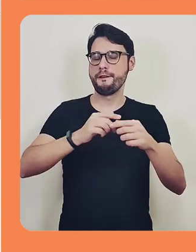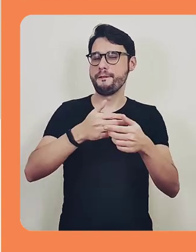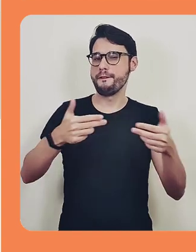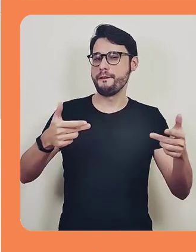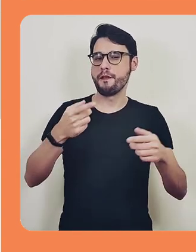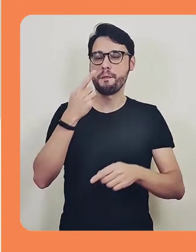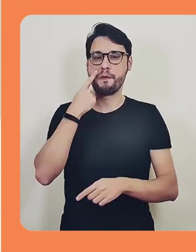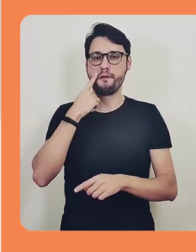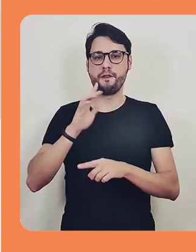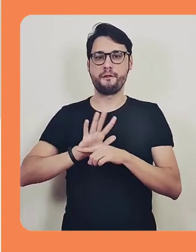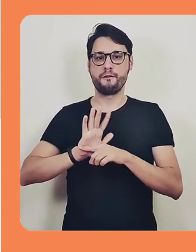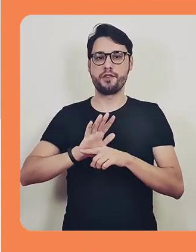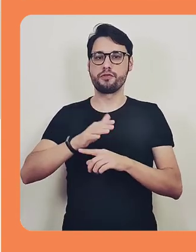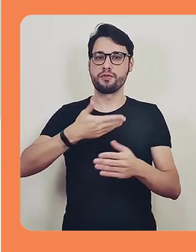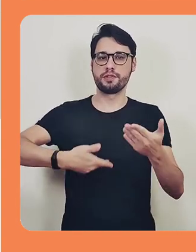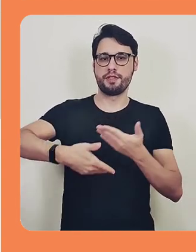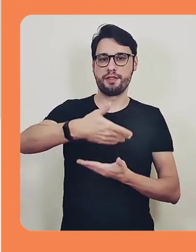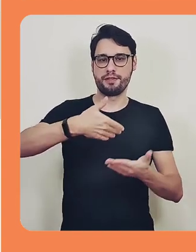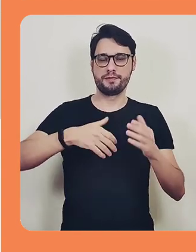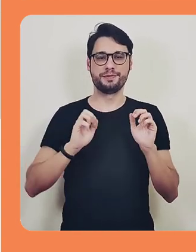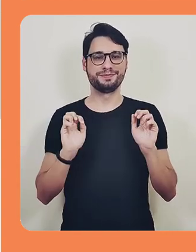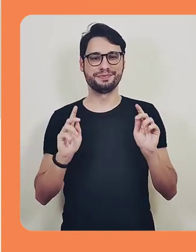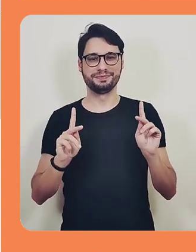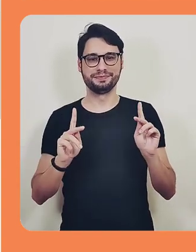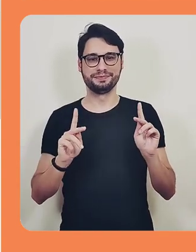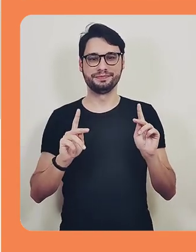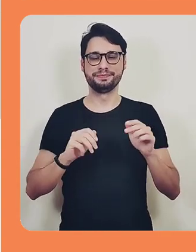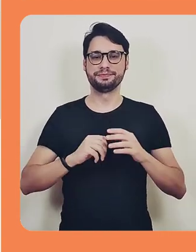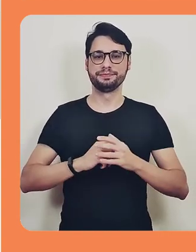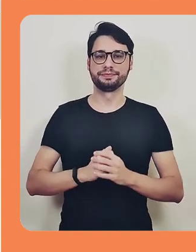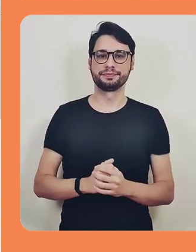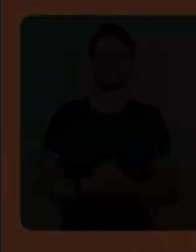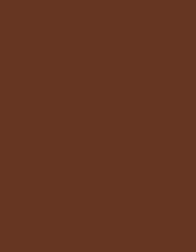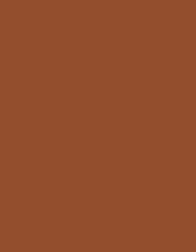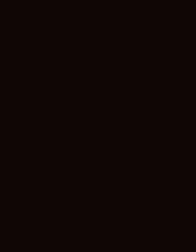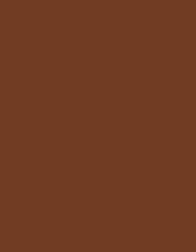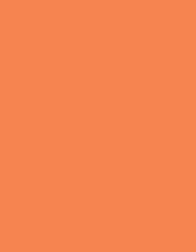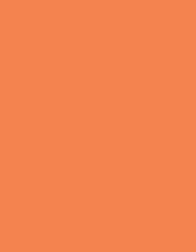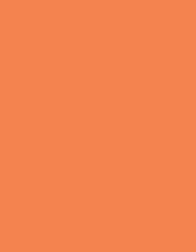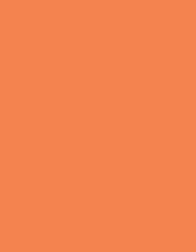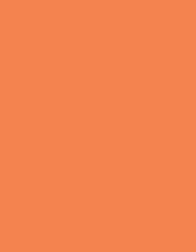próximo vídeo, daremos continuidade aos recursos do vídeo interativo H5P.